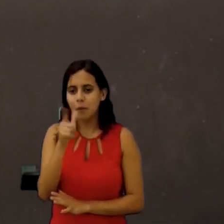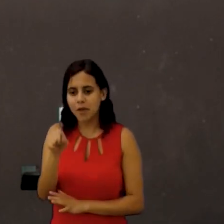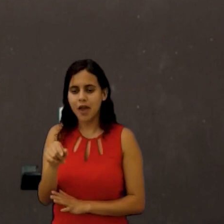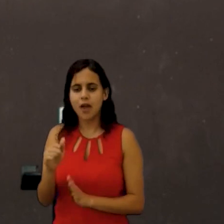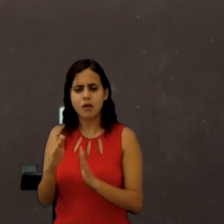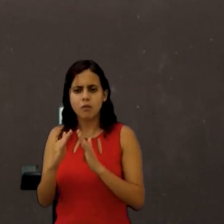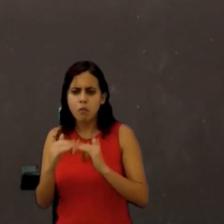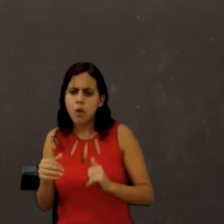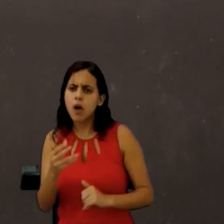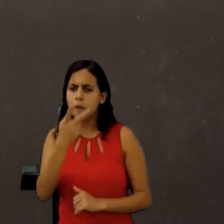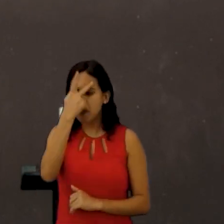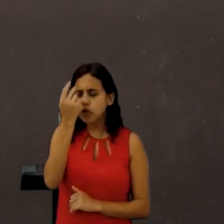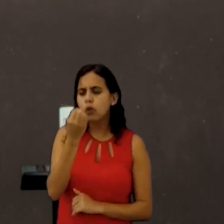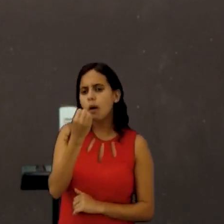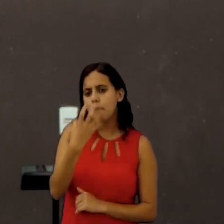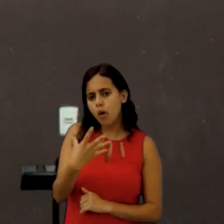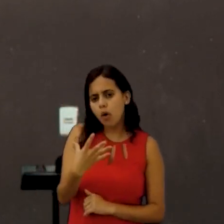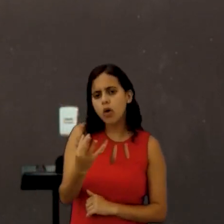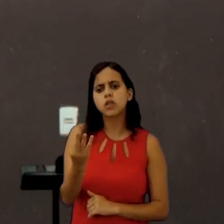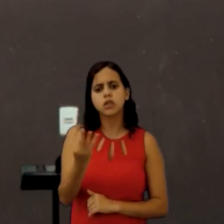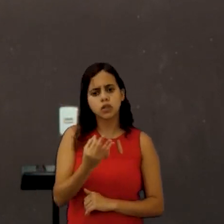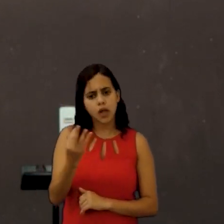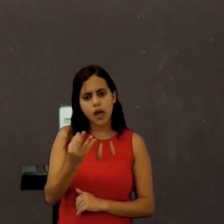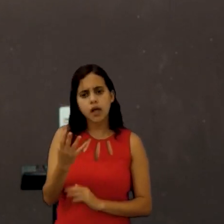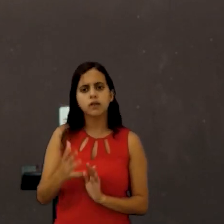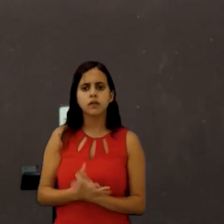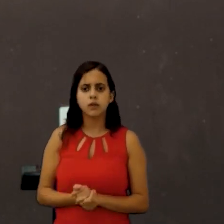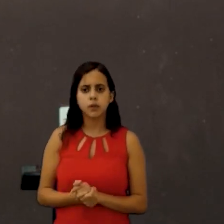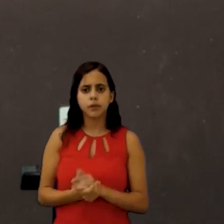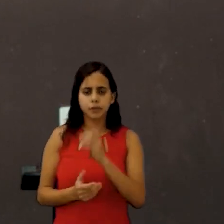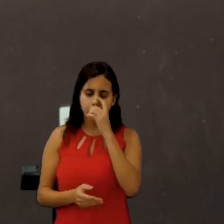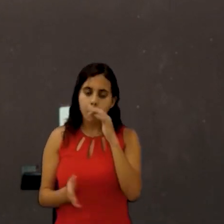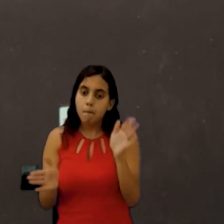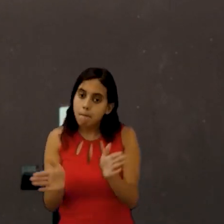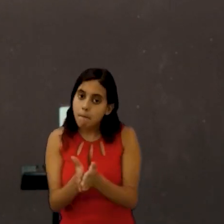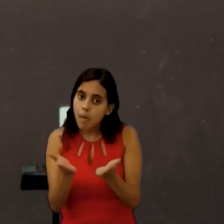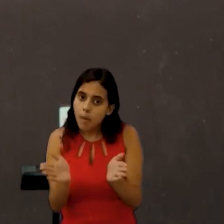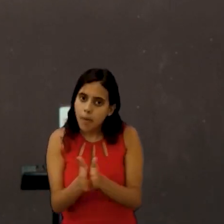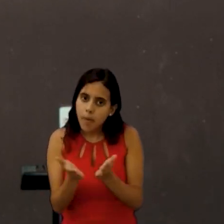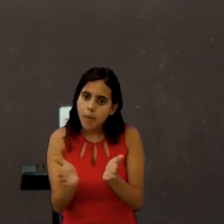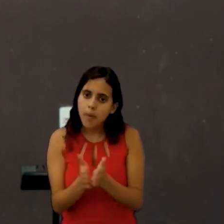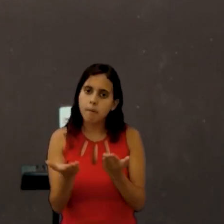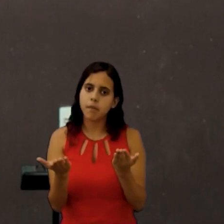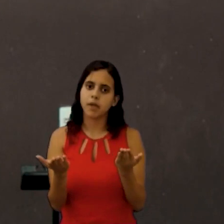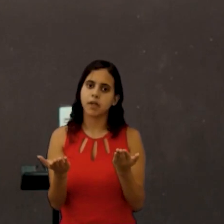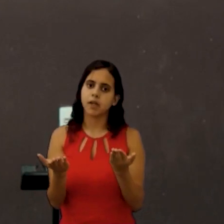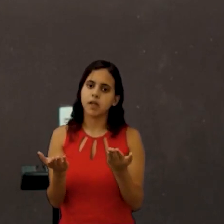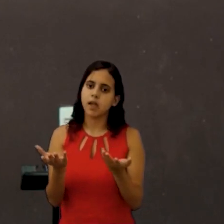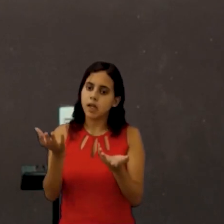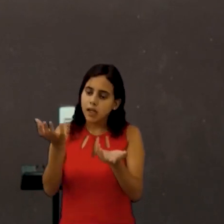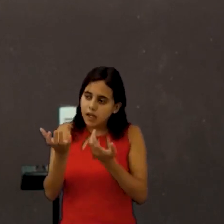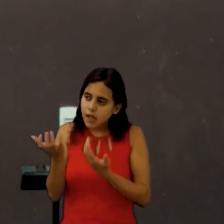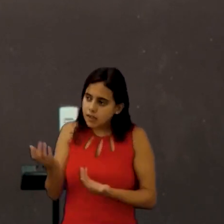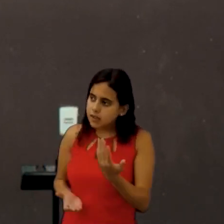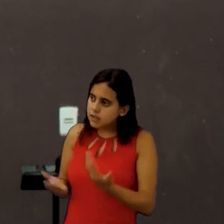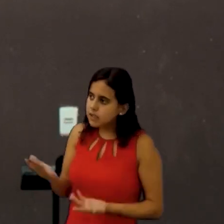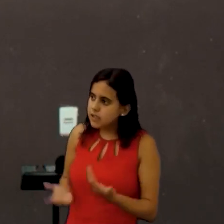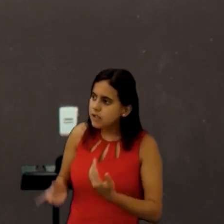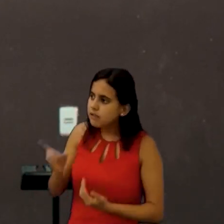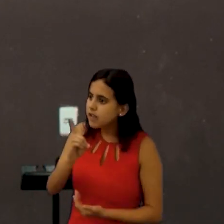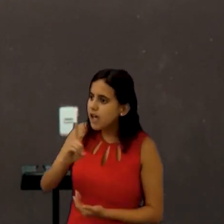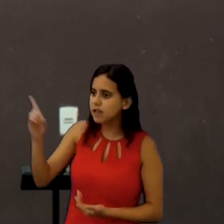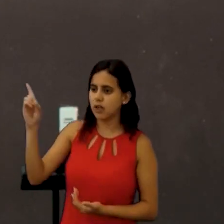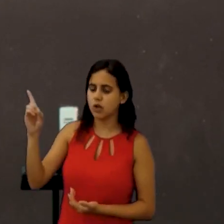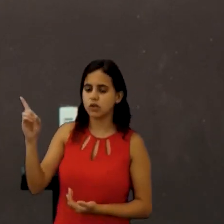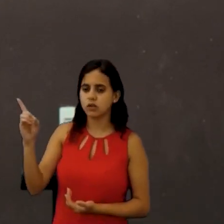pessoa muito boa, muito correta, humilde, pobre, busca servir a Deus. Não falta